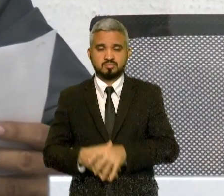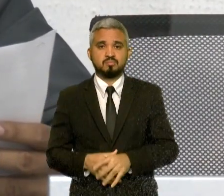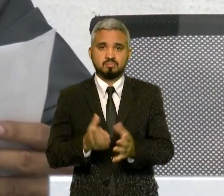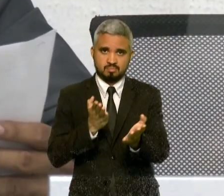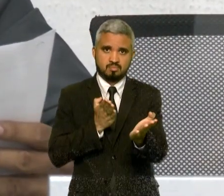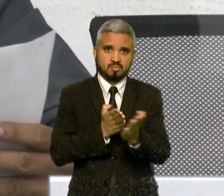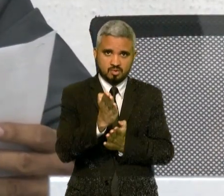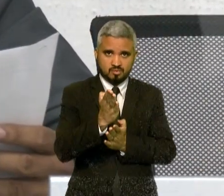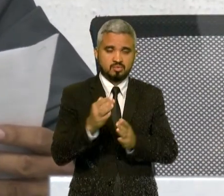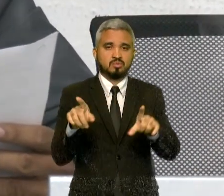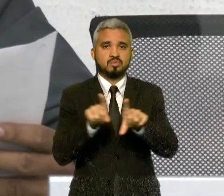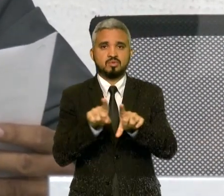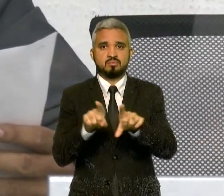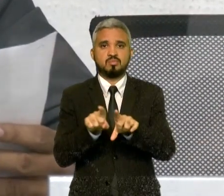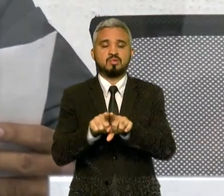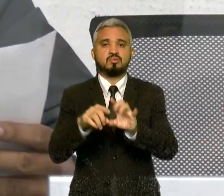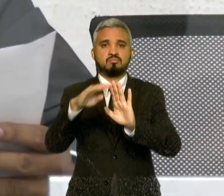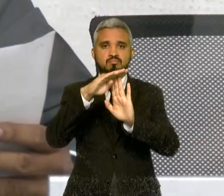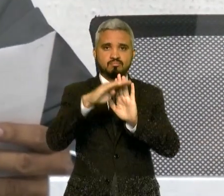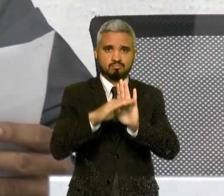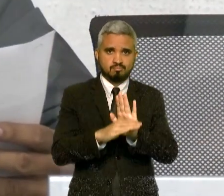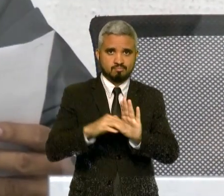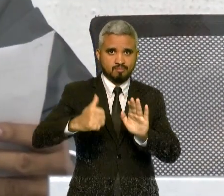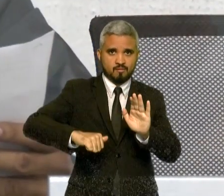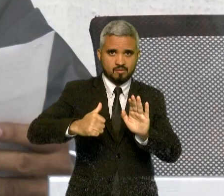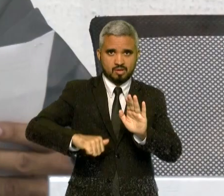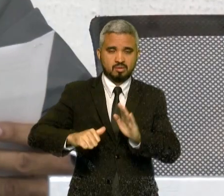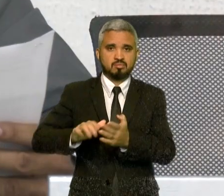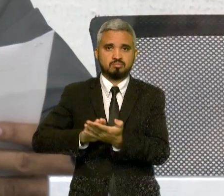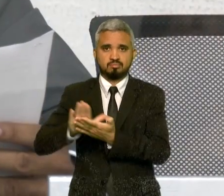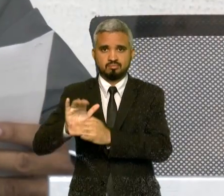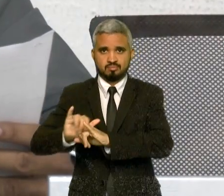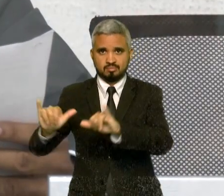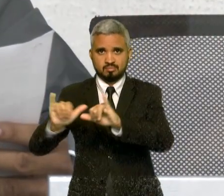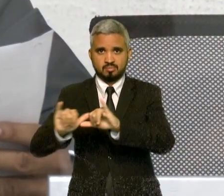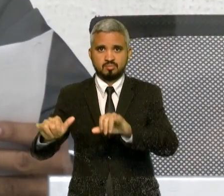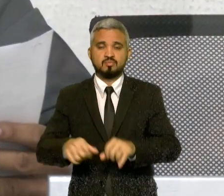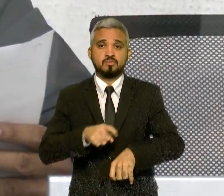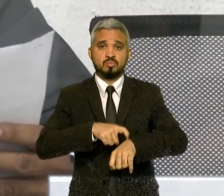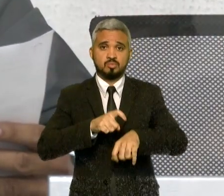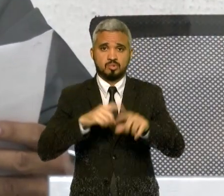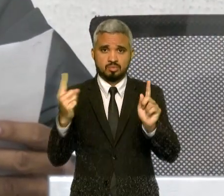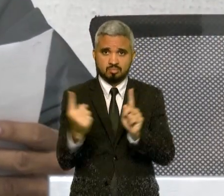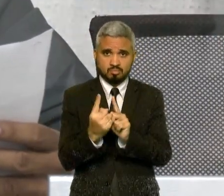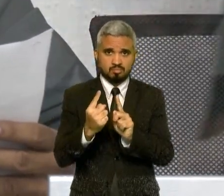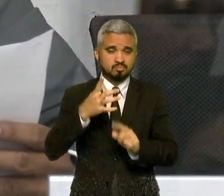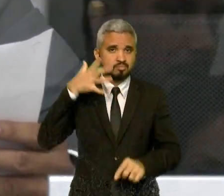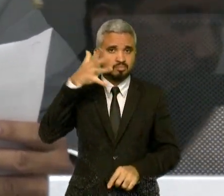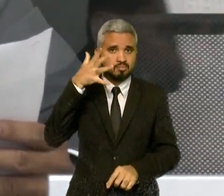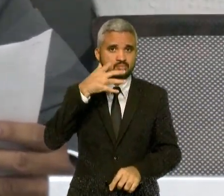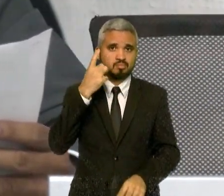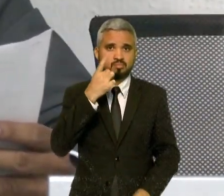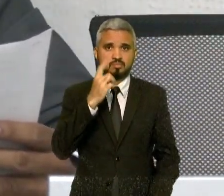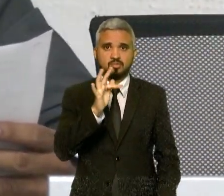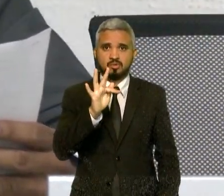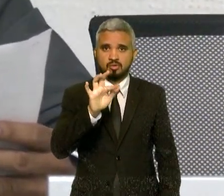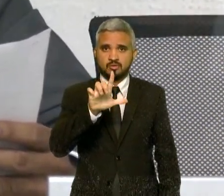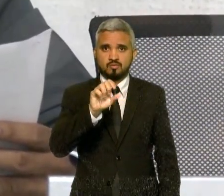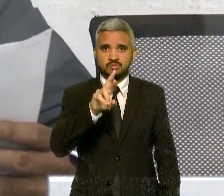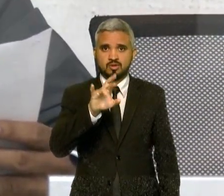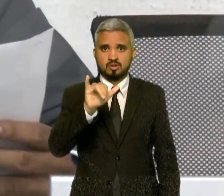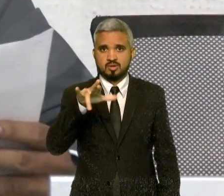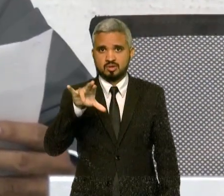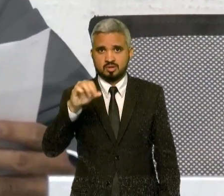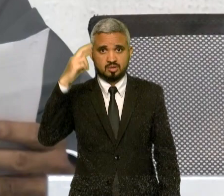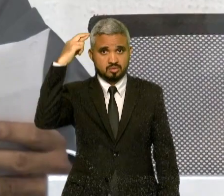encaminhada à publicação. No horário do pequeno expediente, ocuparam a tribuna os deputados Florencio Neto, Rio do Amaral, Carlos Lula, Zé Inácio